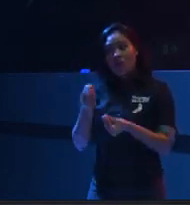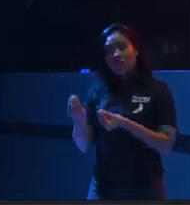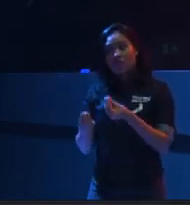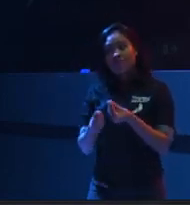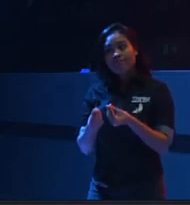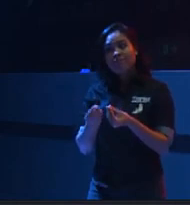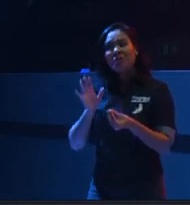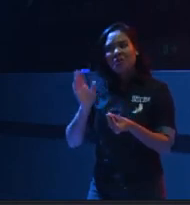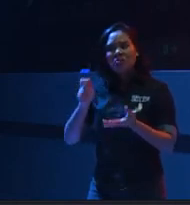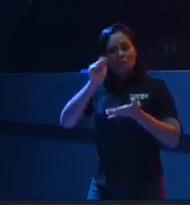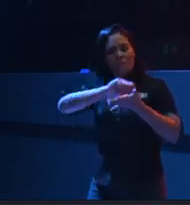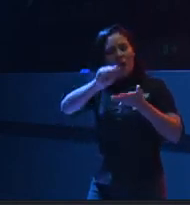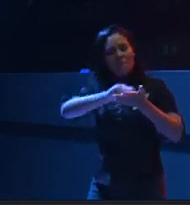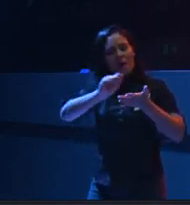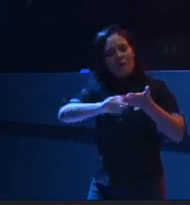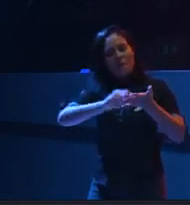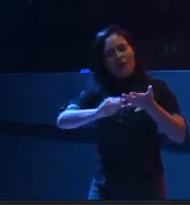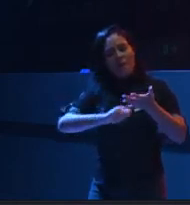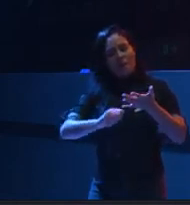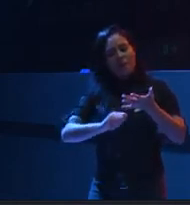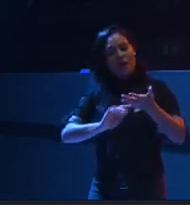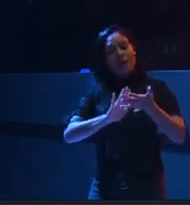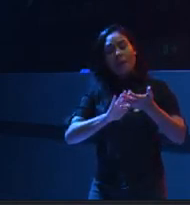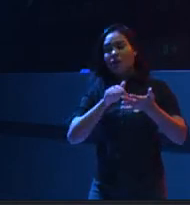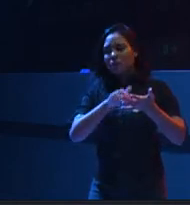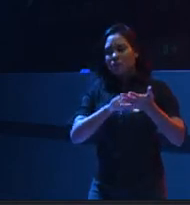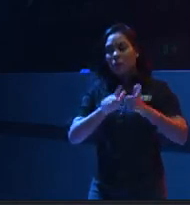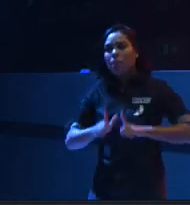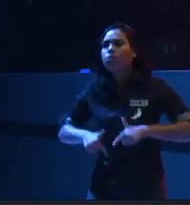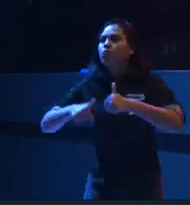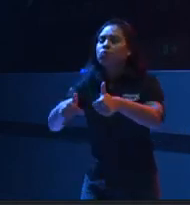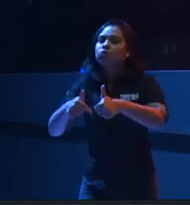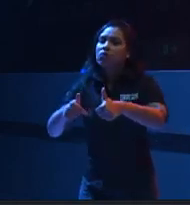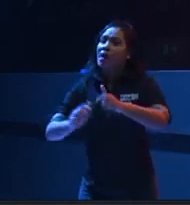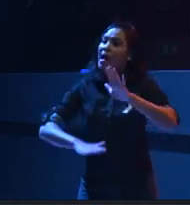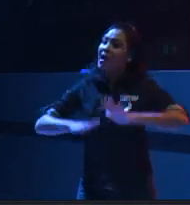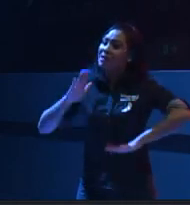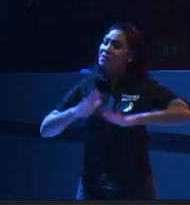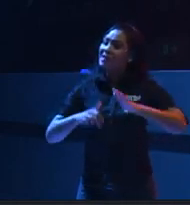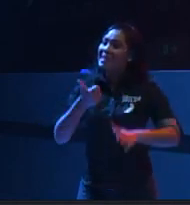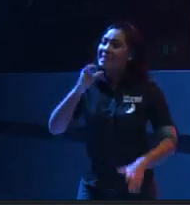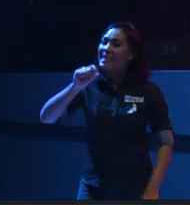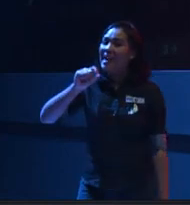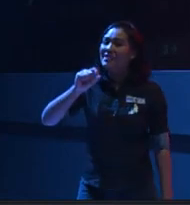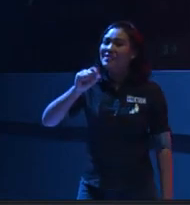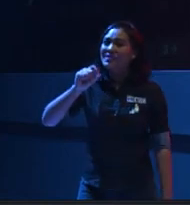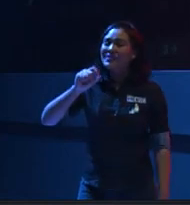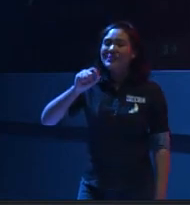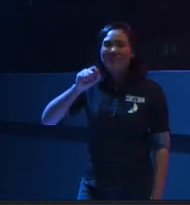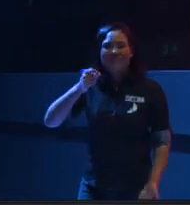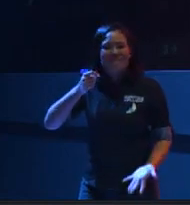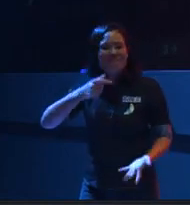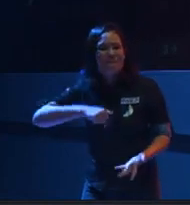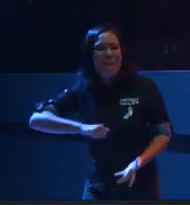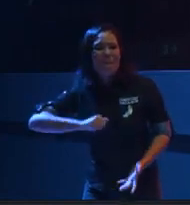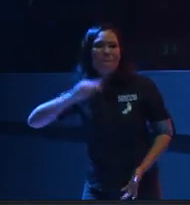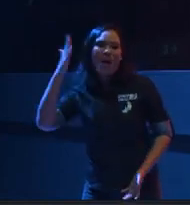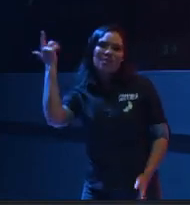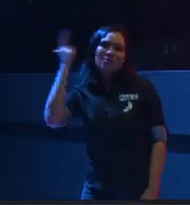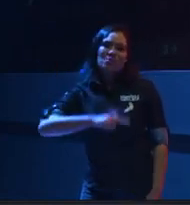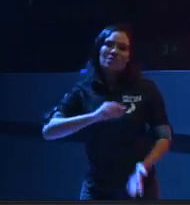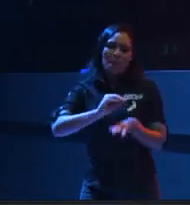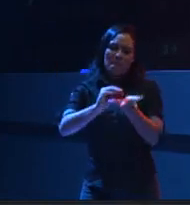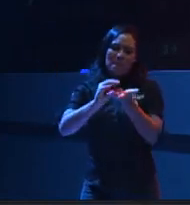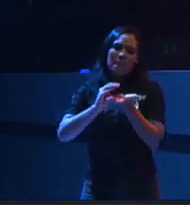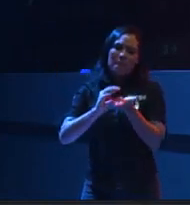melhor área da sua vida que pode fazer você ganhar dez vezes na hora que você ganhar hoje esse é o momento de crer de pensar